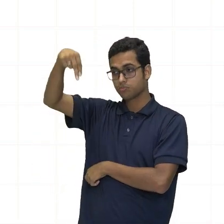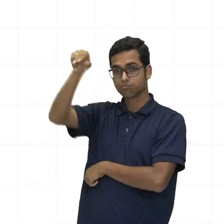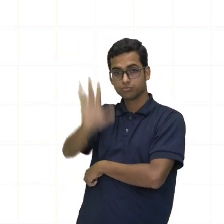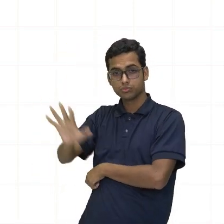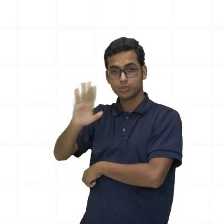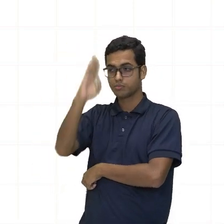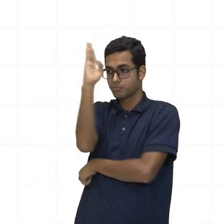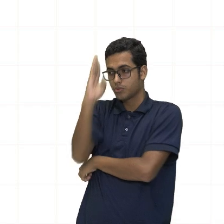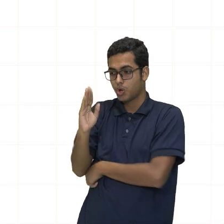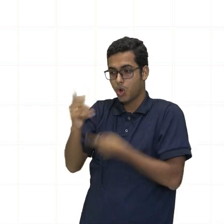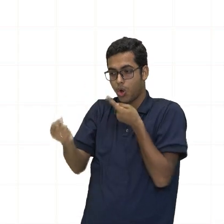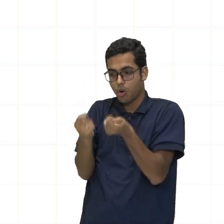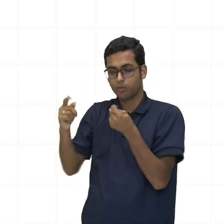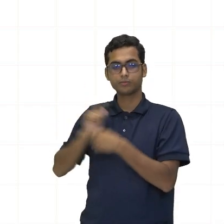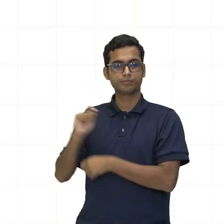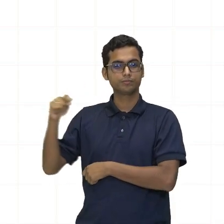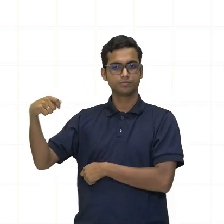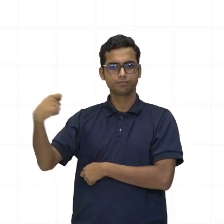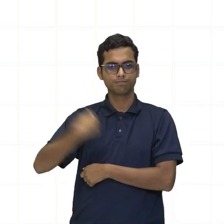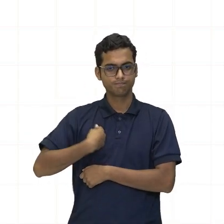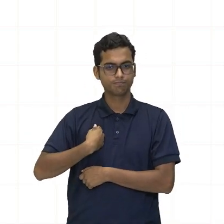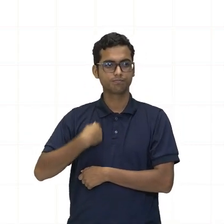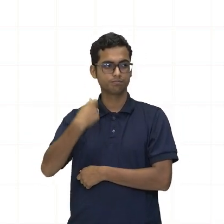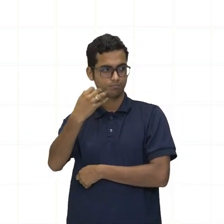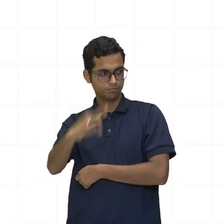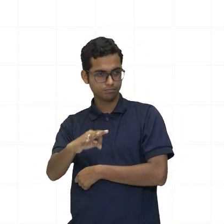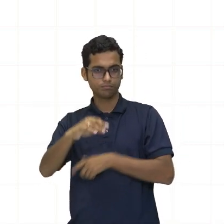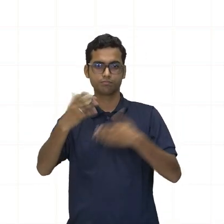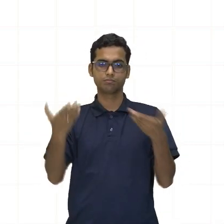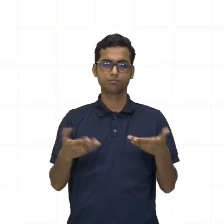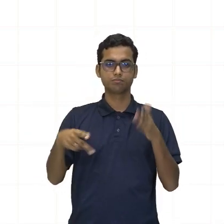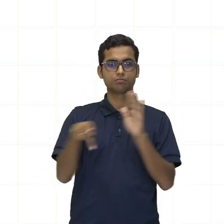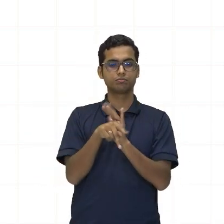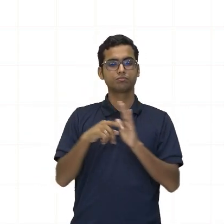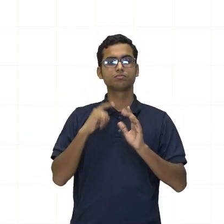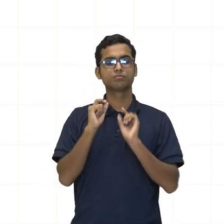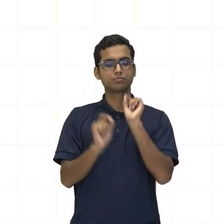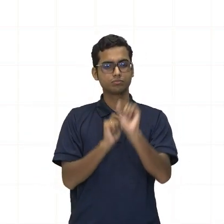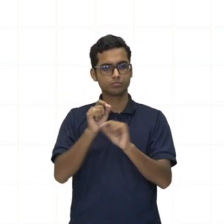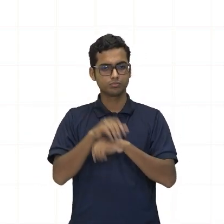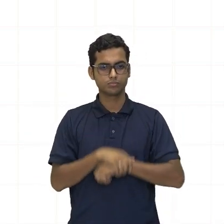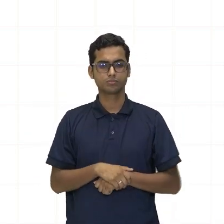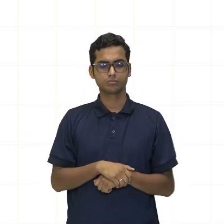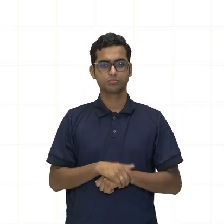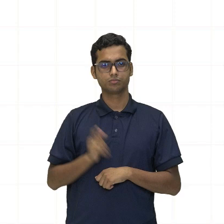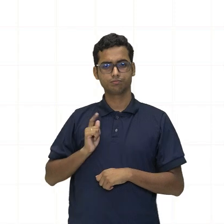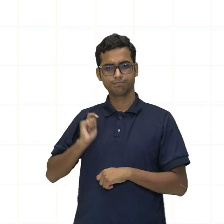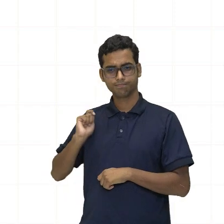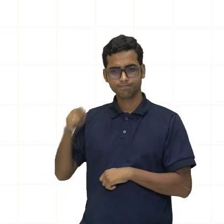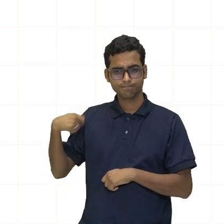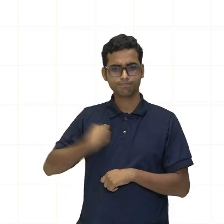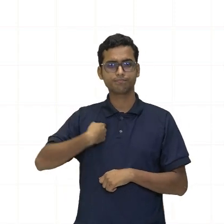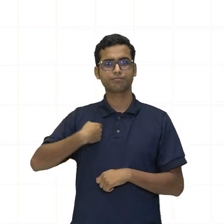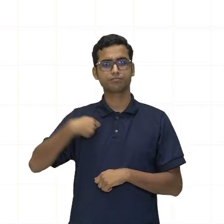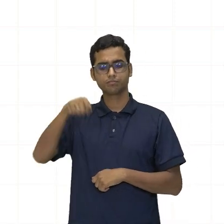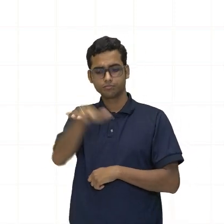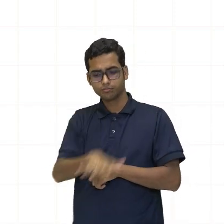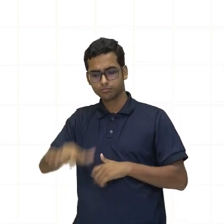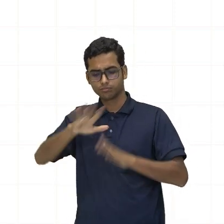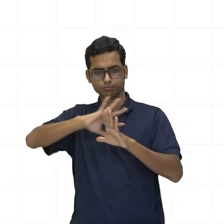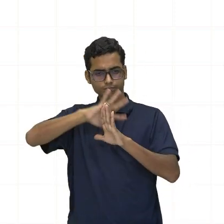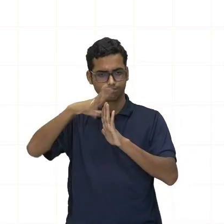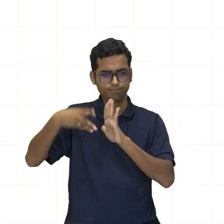nos domínios espanhóis, portanto, pertenciam ali à Espanha. Então, a região